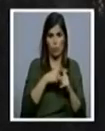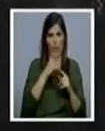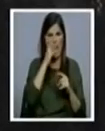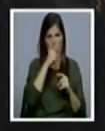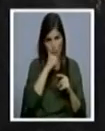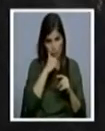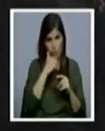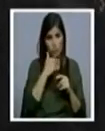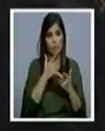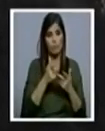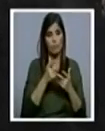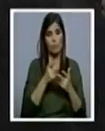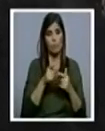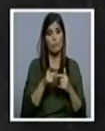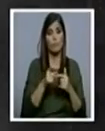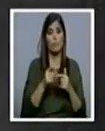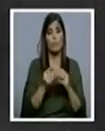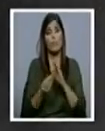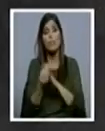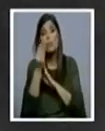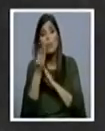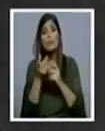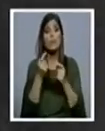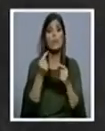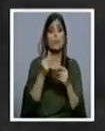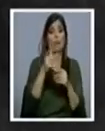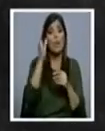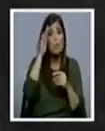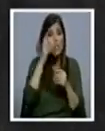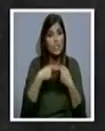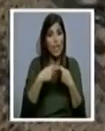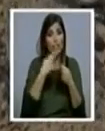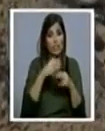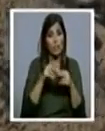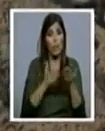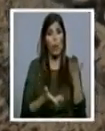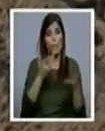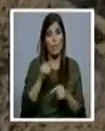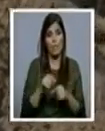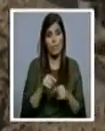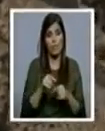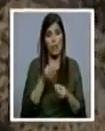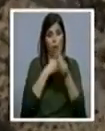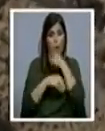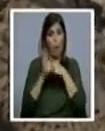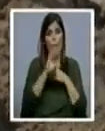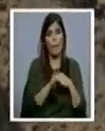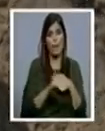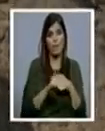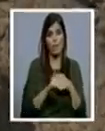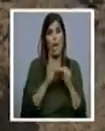temperaturas extremas, os organismos gastam mais energia e, para compensar isso, vêem-se obrigados a comer